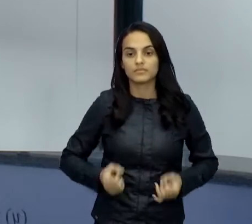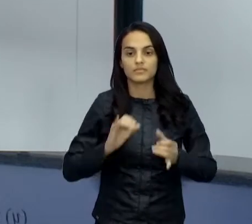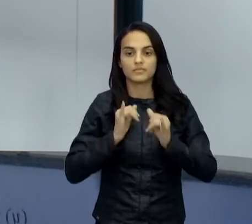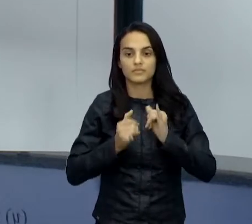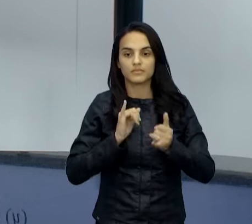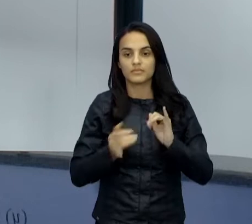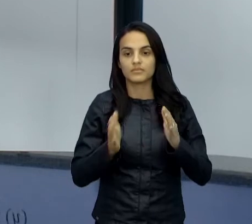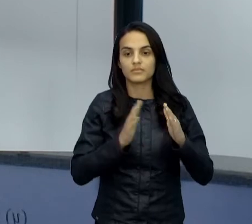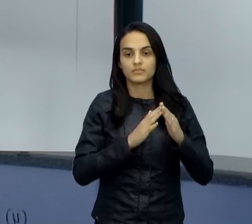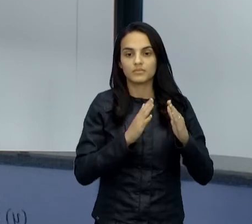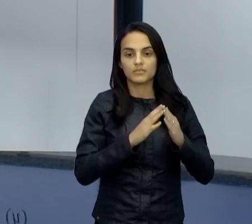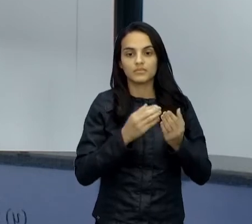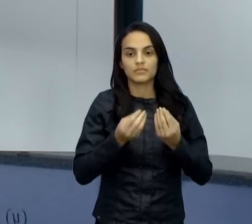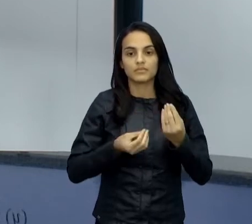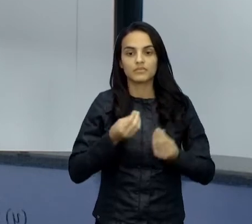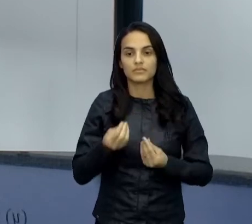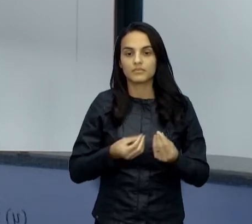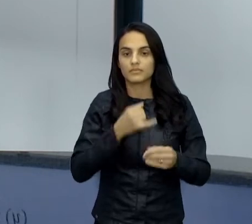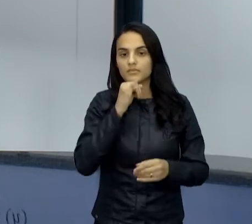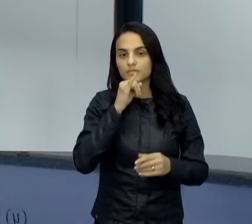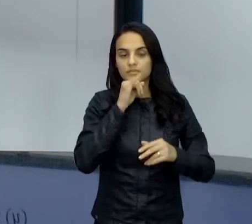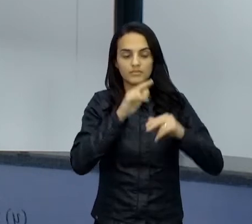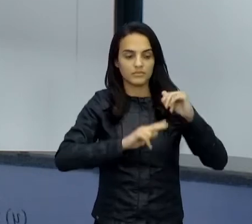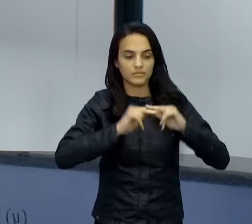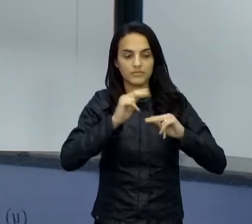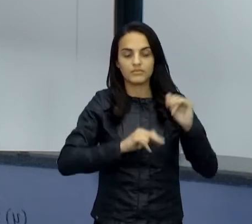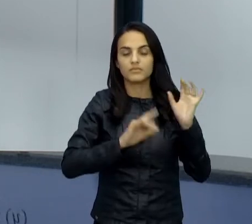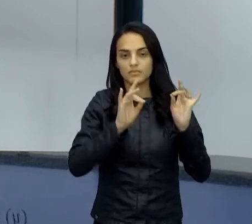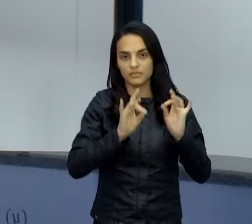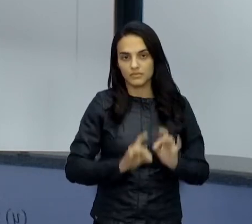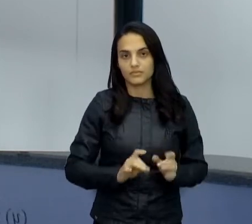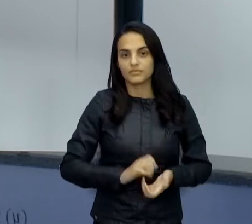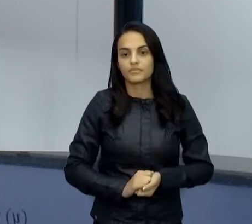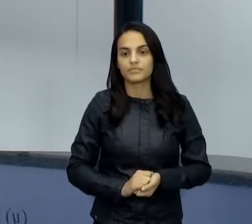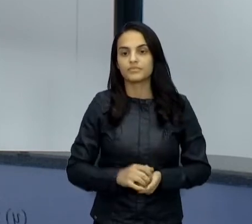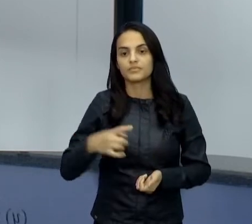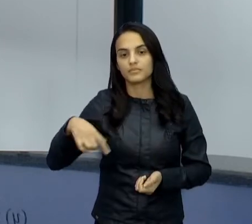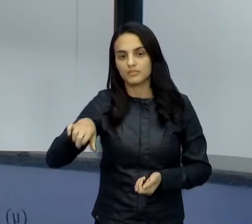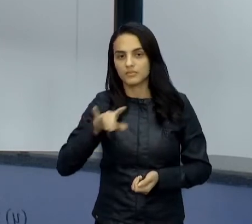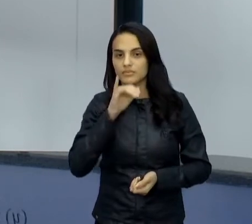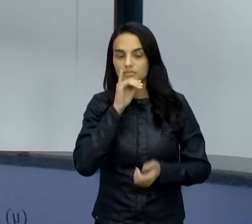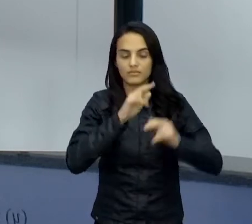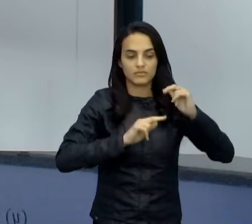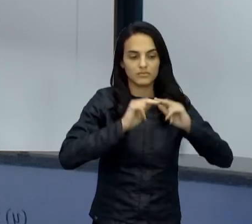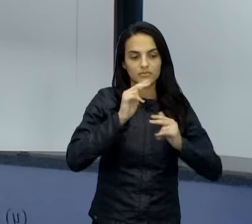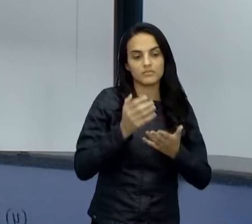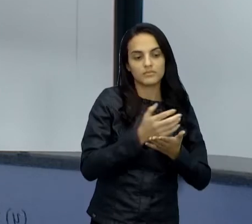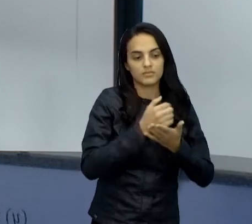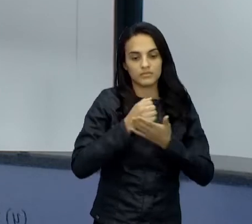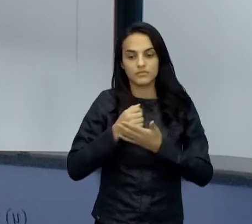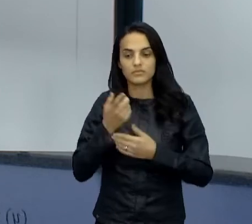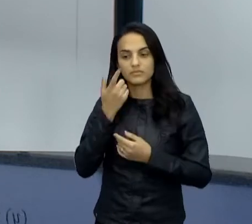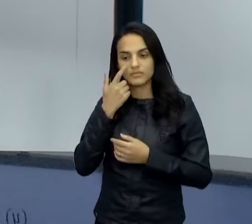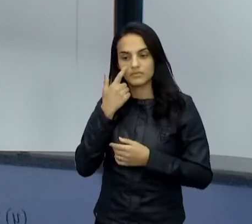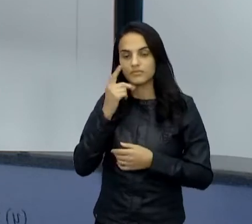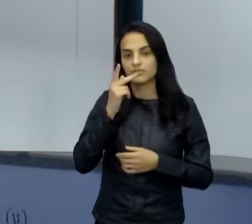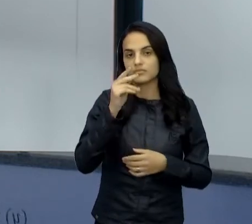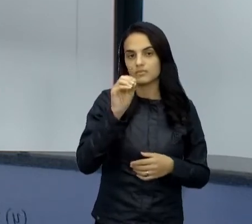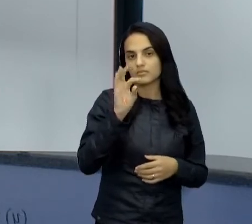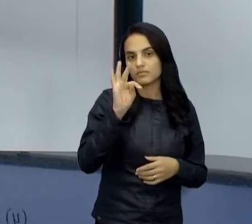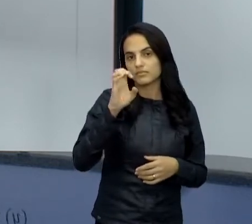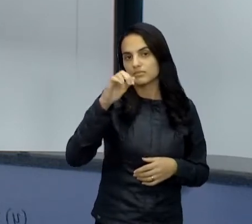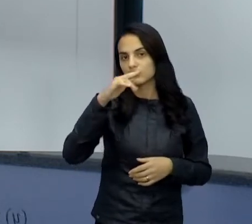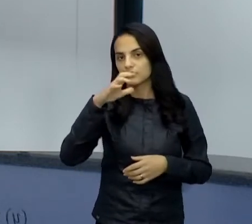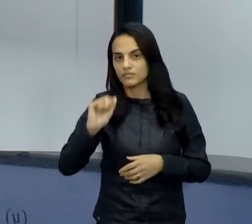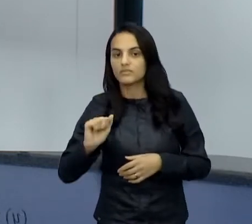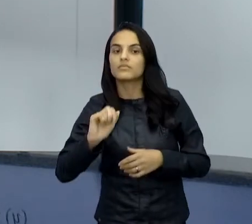da nossa casa. Então, dos aparelhos em especial. Então, a gente vai lá no aparelho, olha a potência dele e